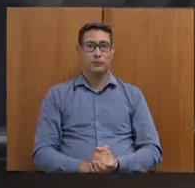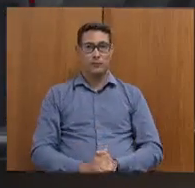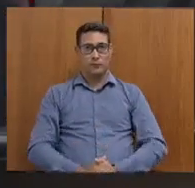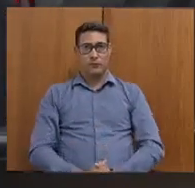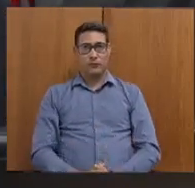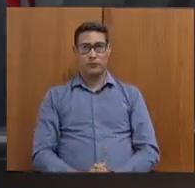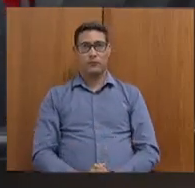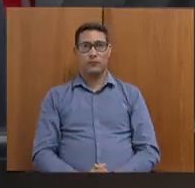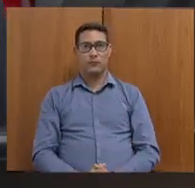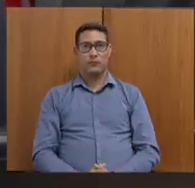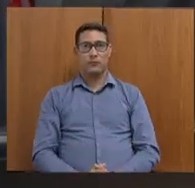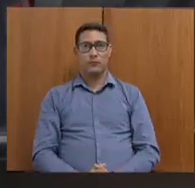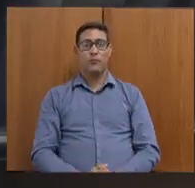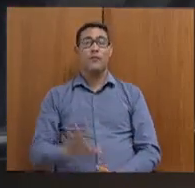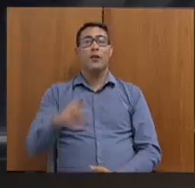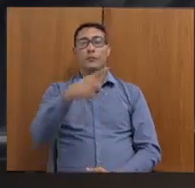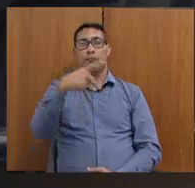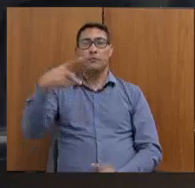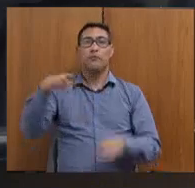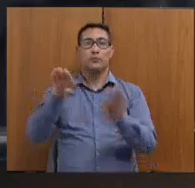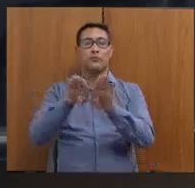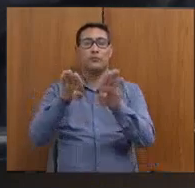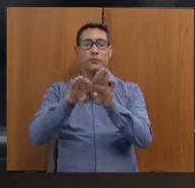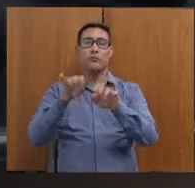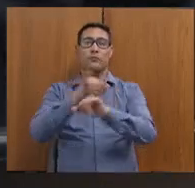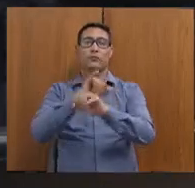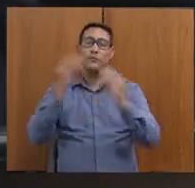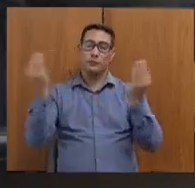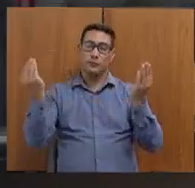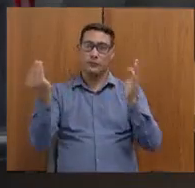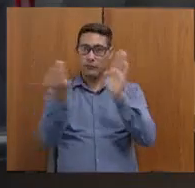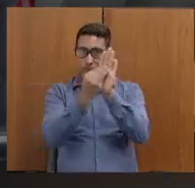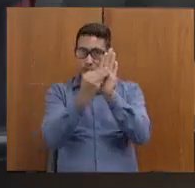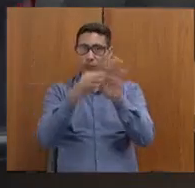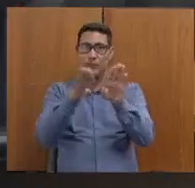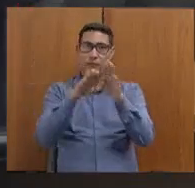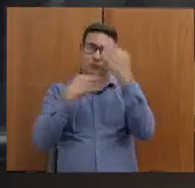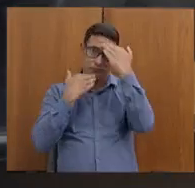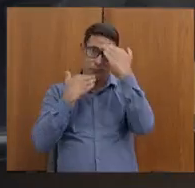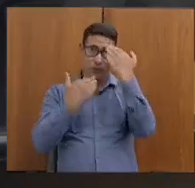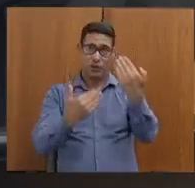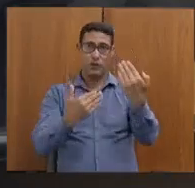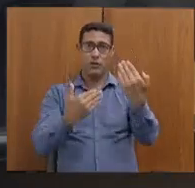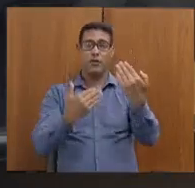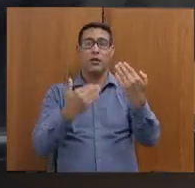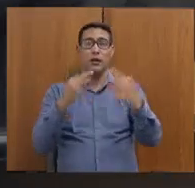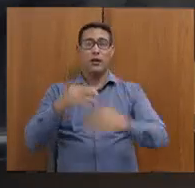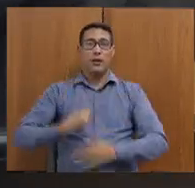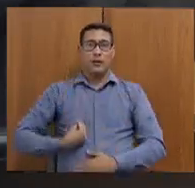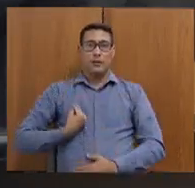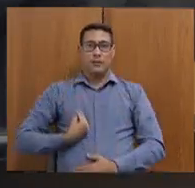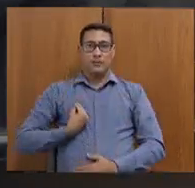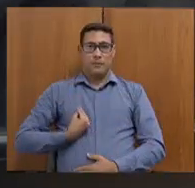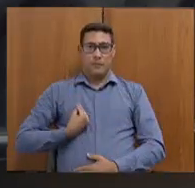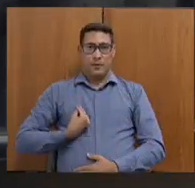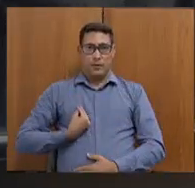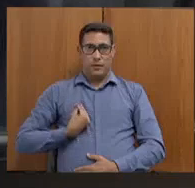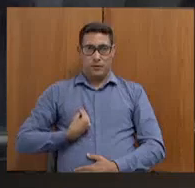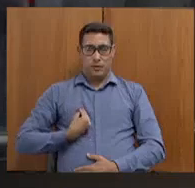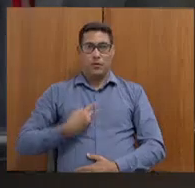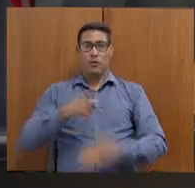A presidência registra e agradece a presença dos seguintes